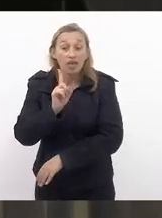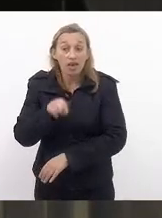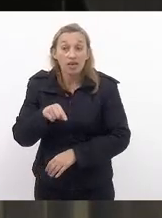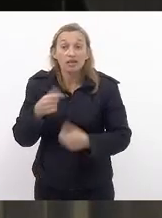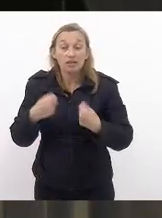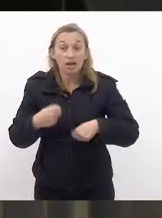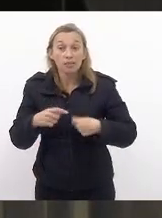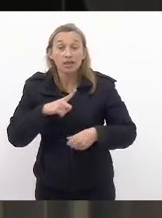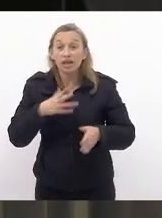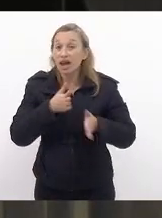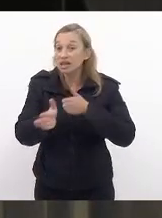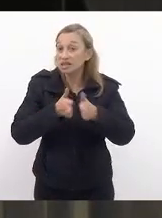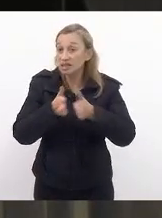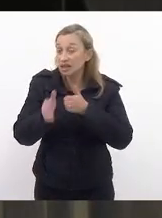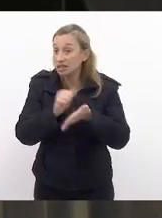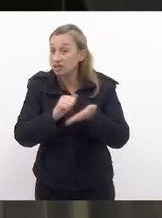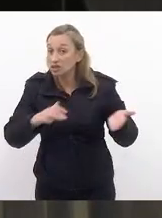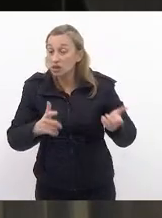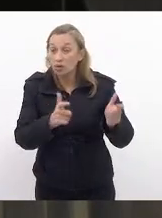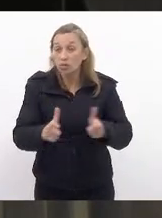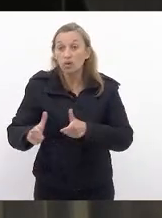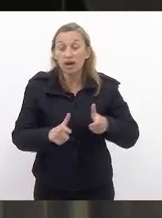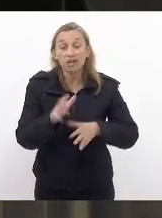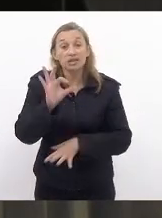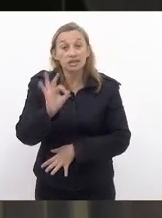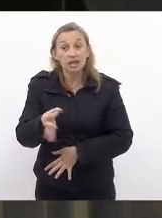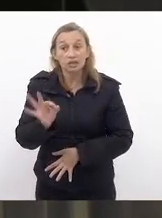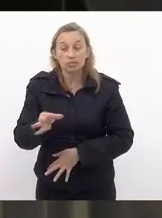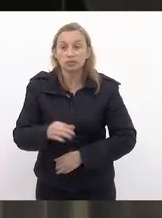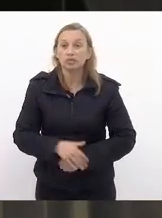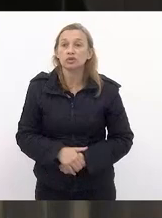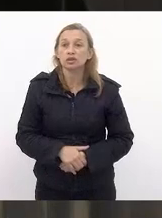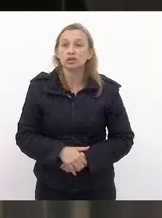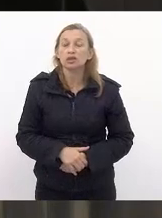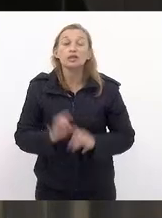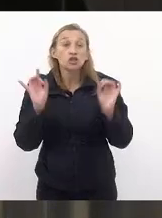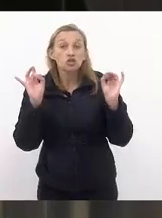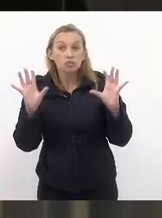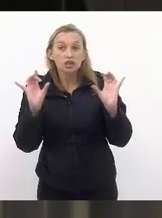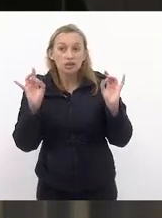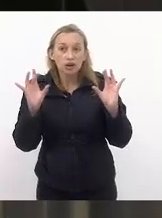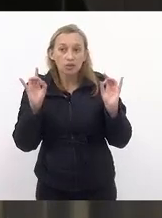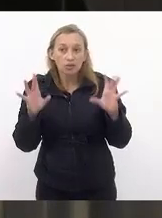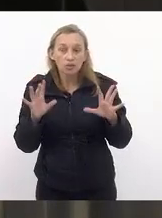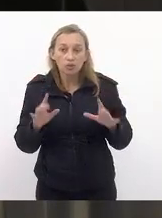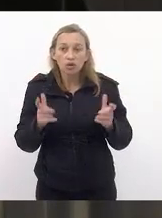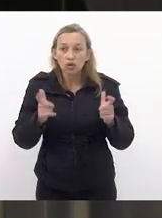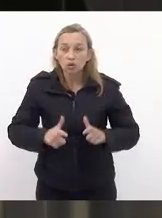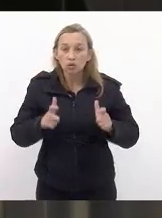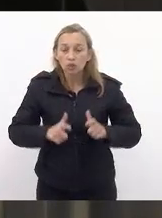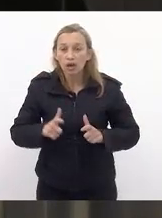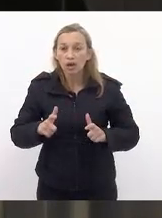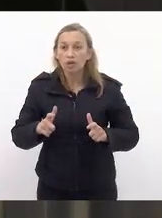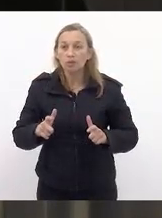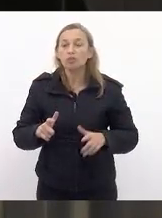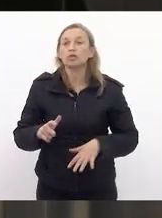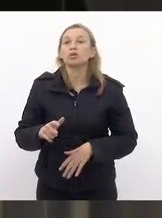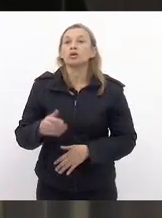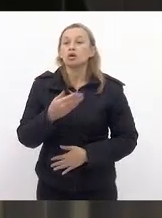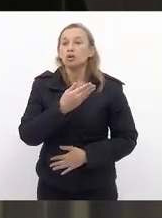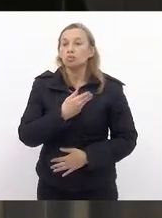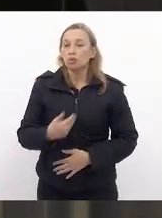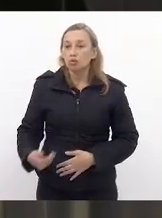acesso a atividades ou locais específicos especialmente em espaços públicos